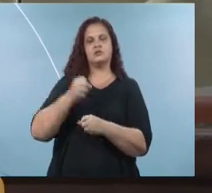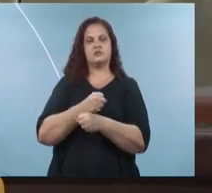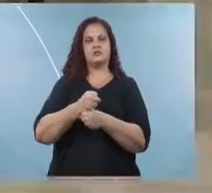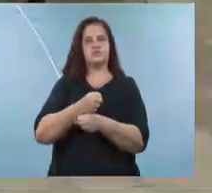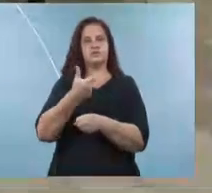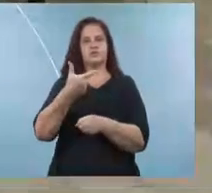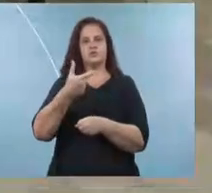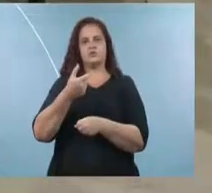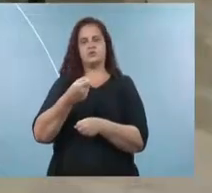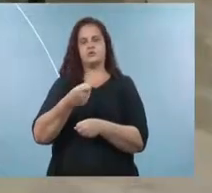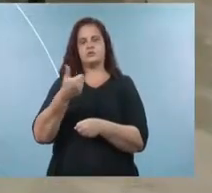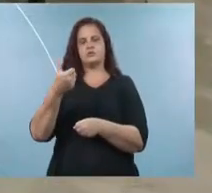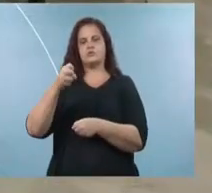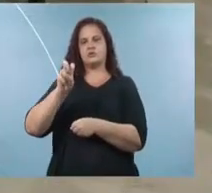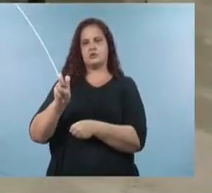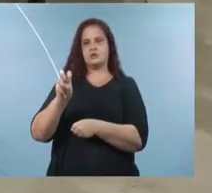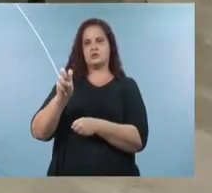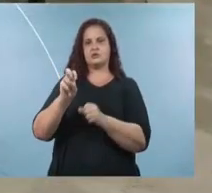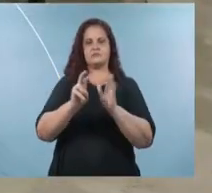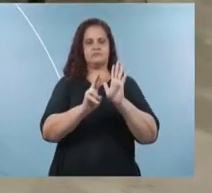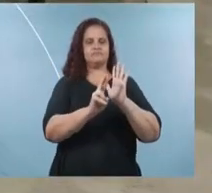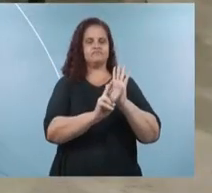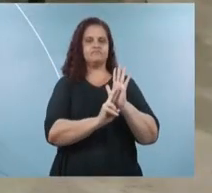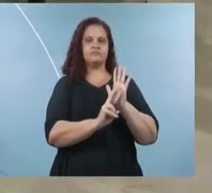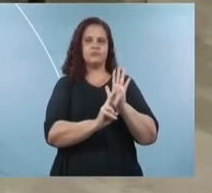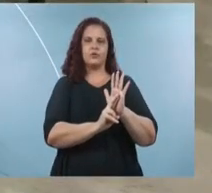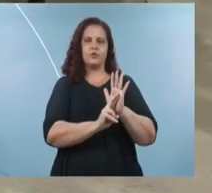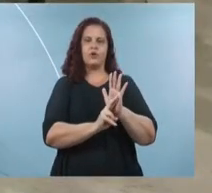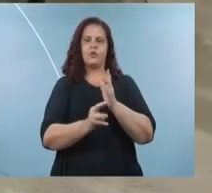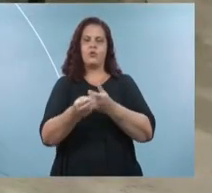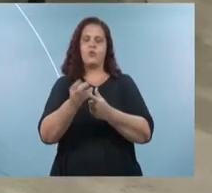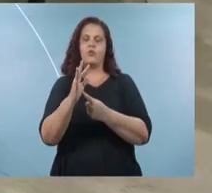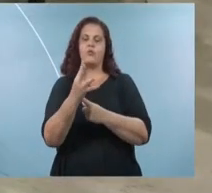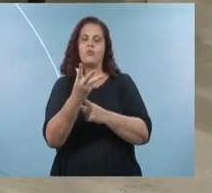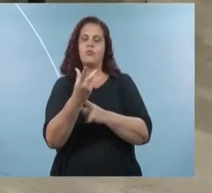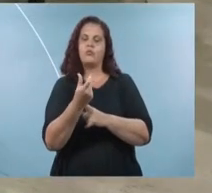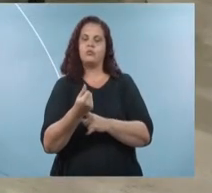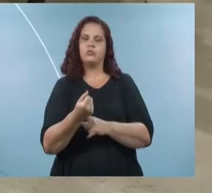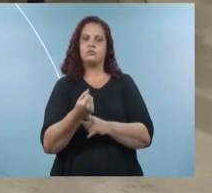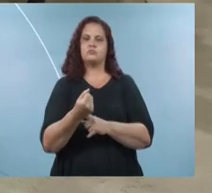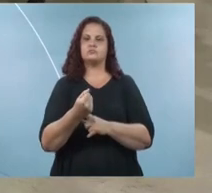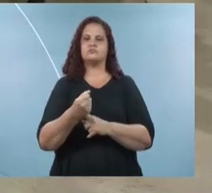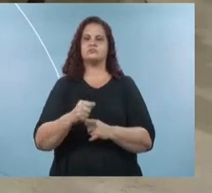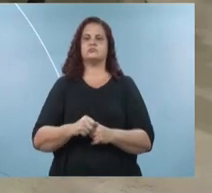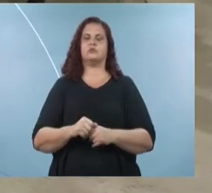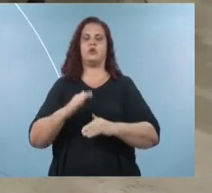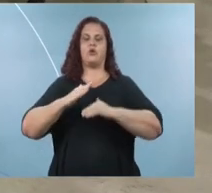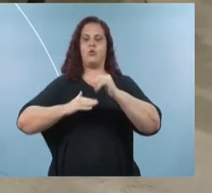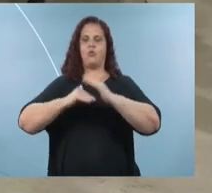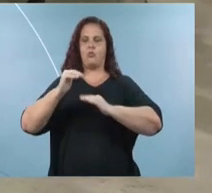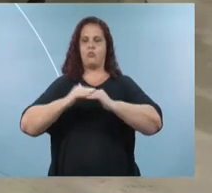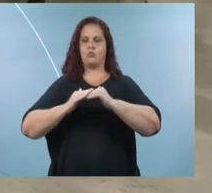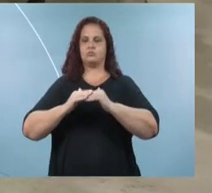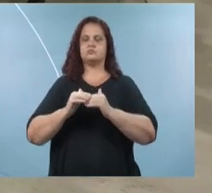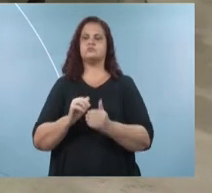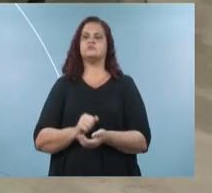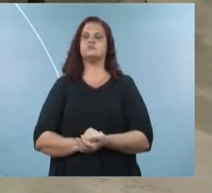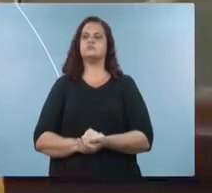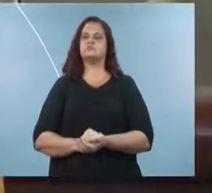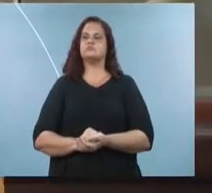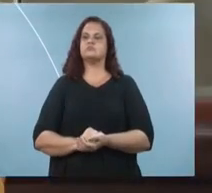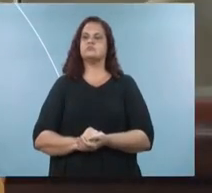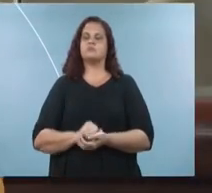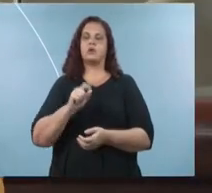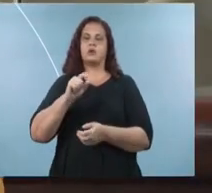2015. Apresenta o artesão como o indivíduo que exerce uma atividade predominantemente